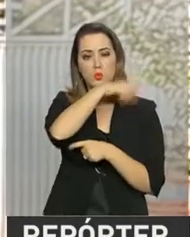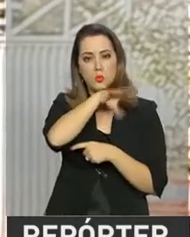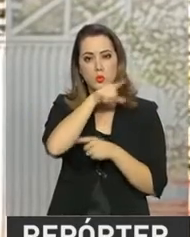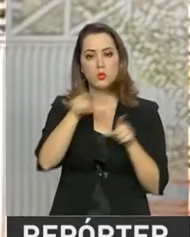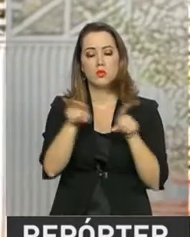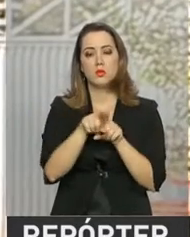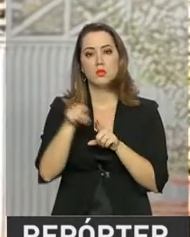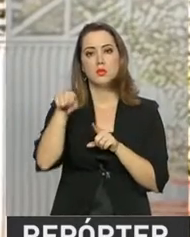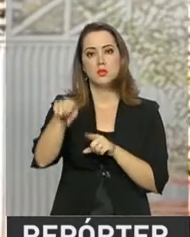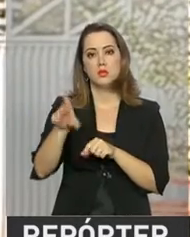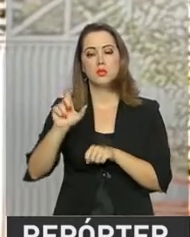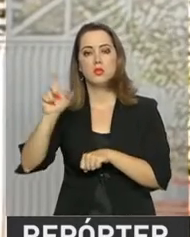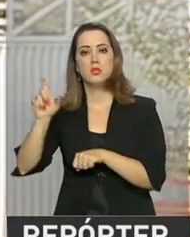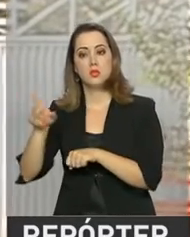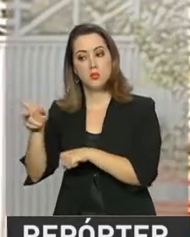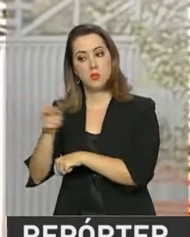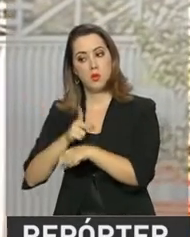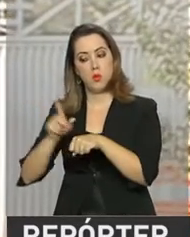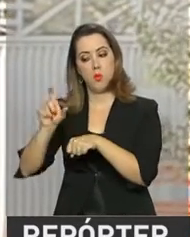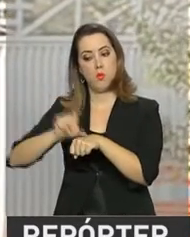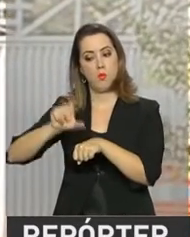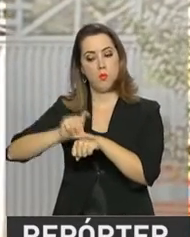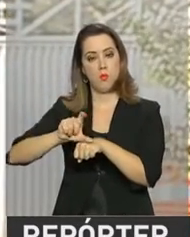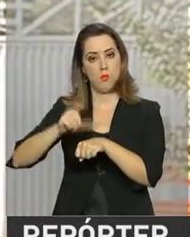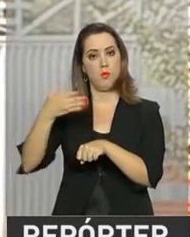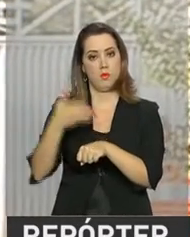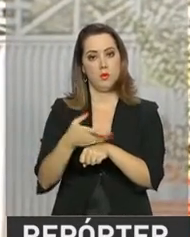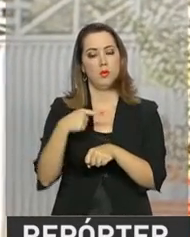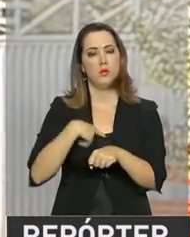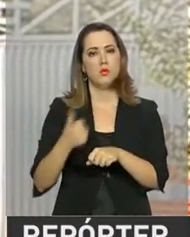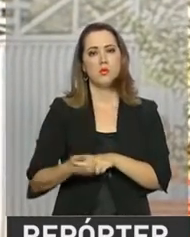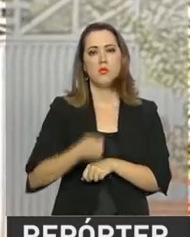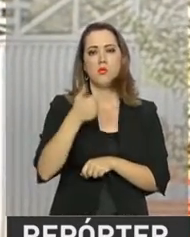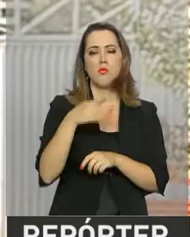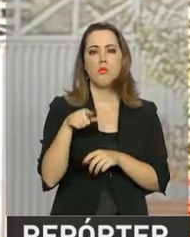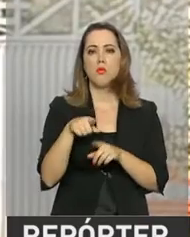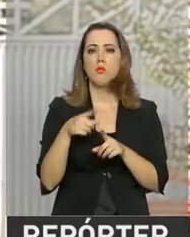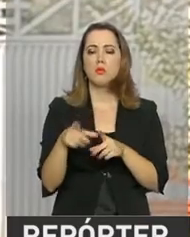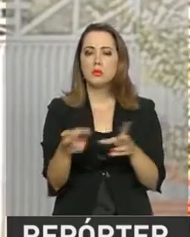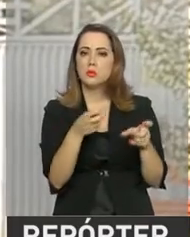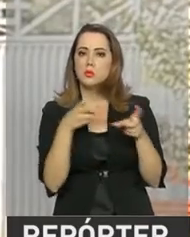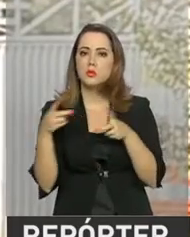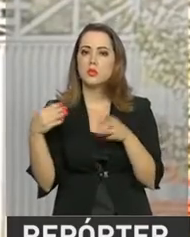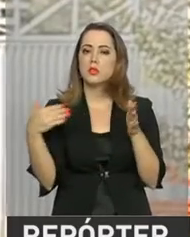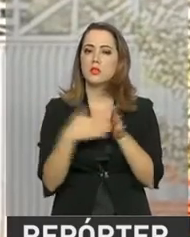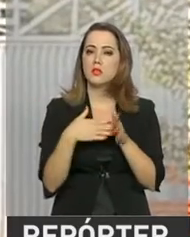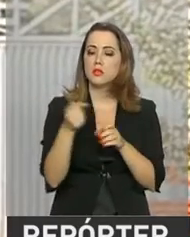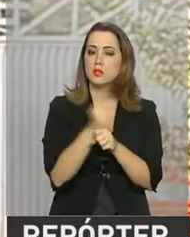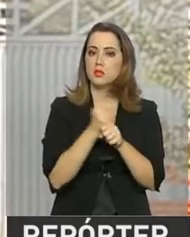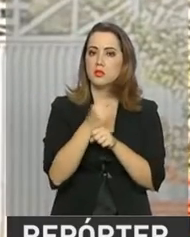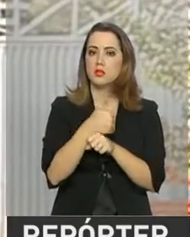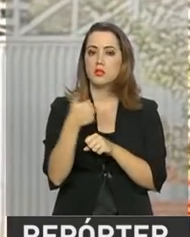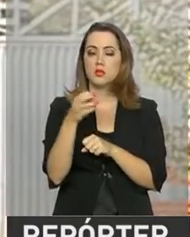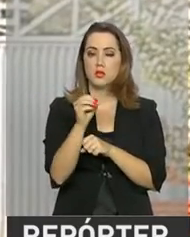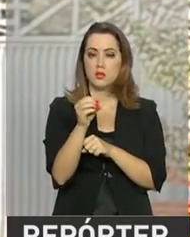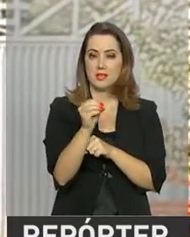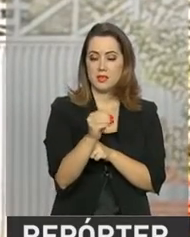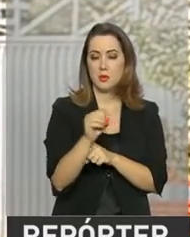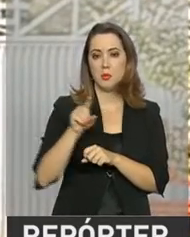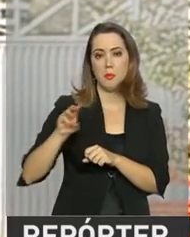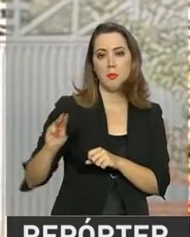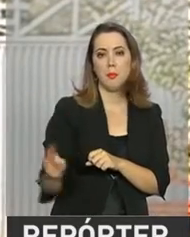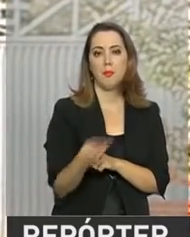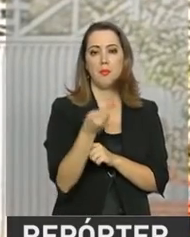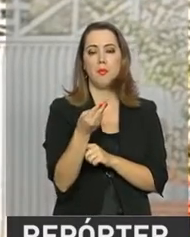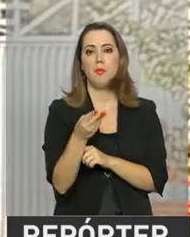turcas o acordo a expectativa do setor é embarcar até o final deste ano cerca de 100 mil cabeças de gado para